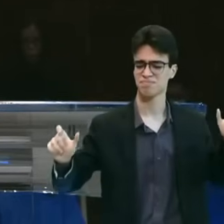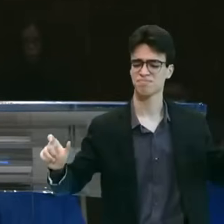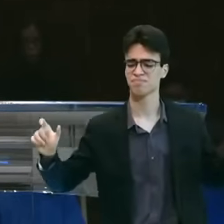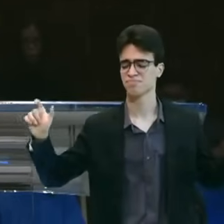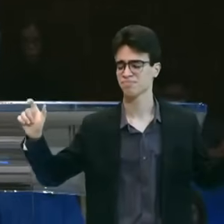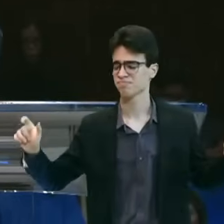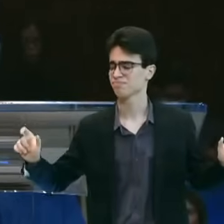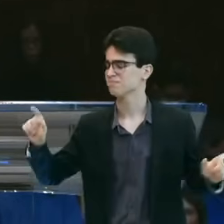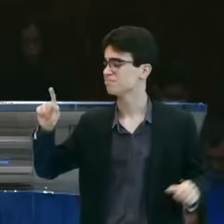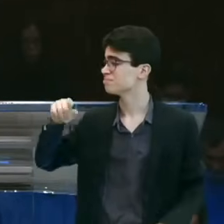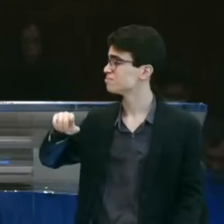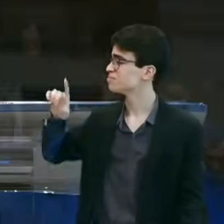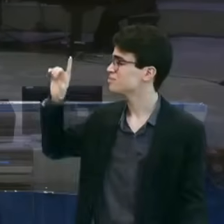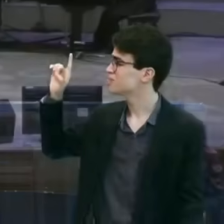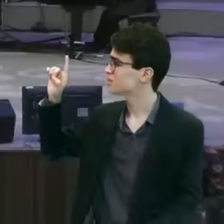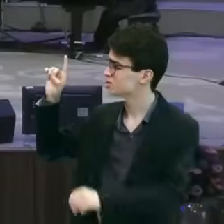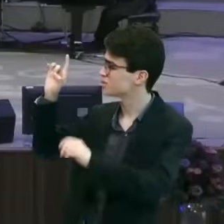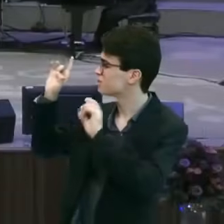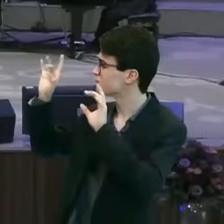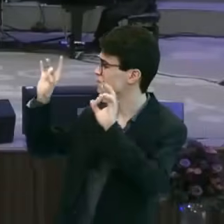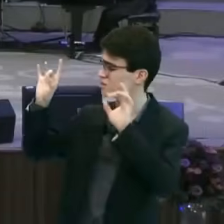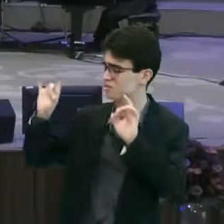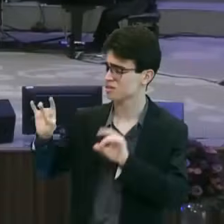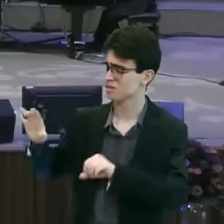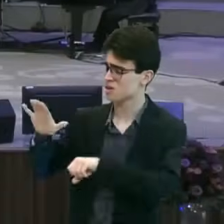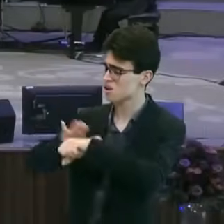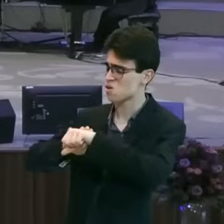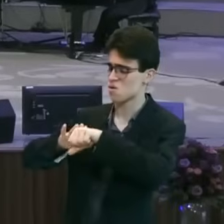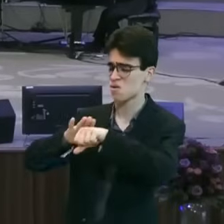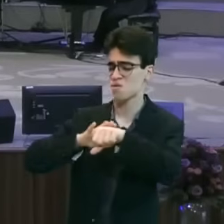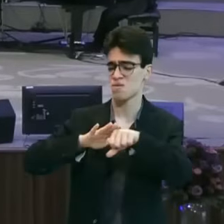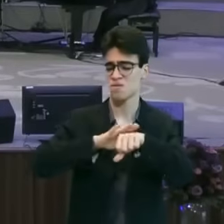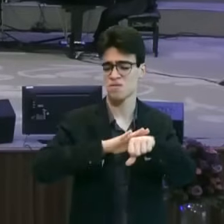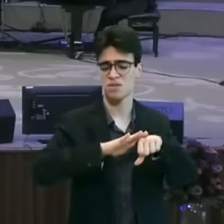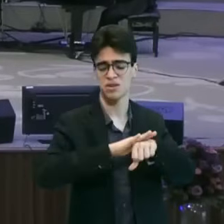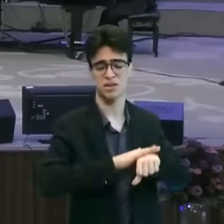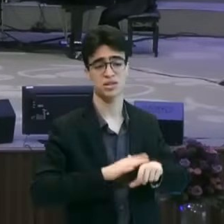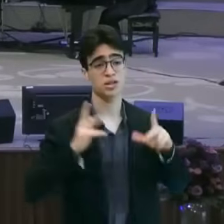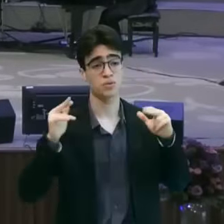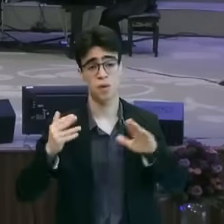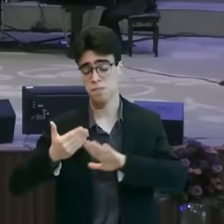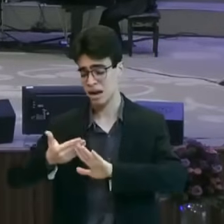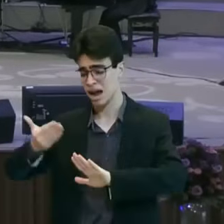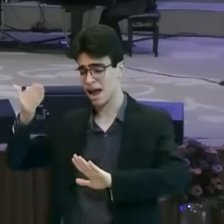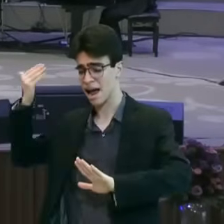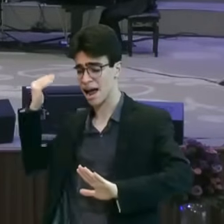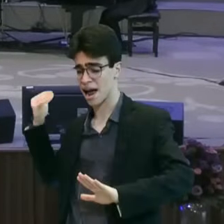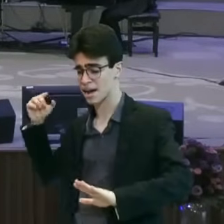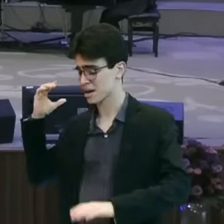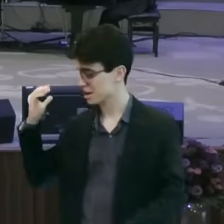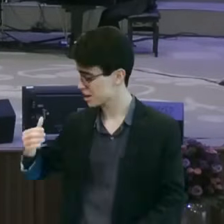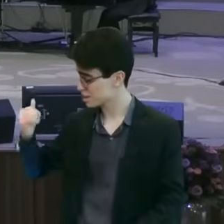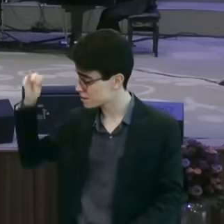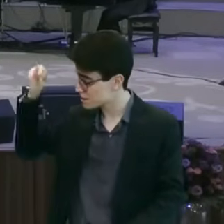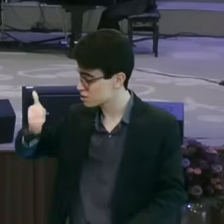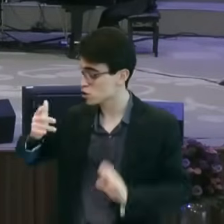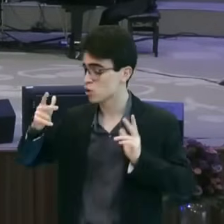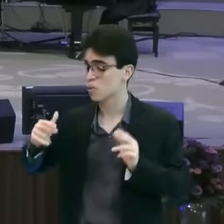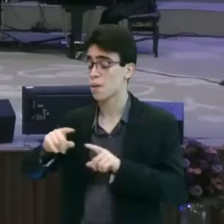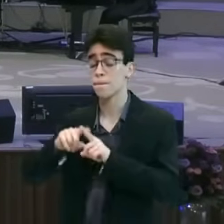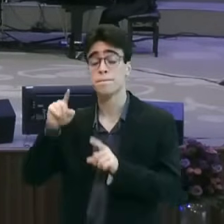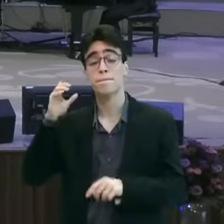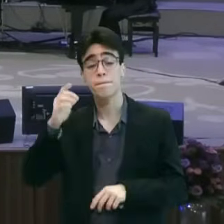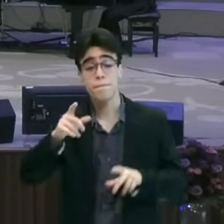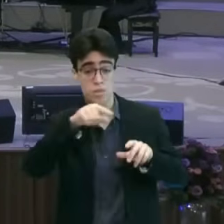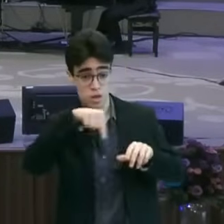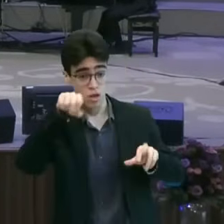com quem o Senhor está falando agora, como falou há muito tempo atrás com Caim. Mas estes, diferentemente de Caim,